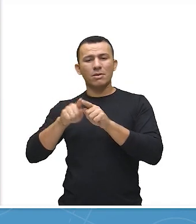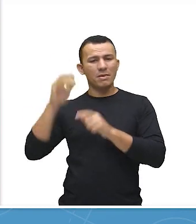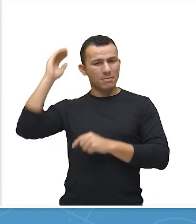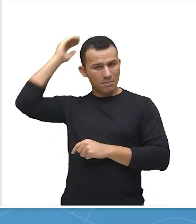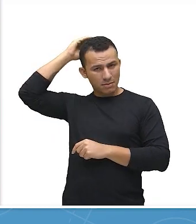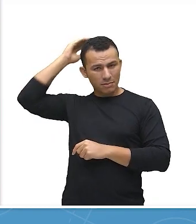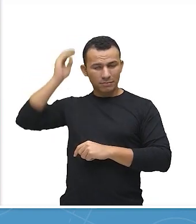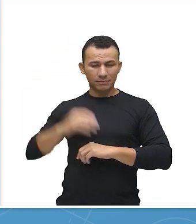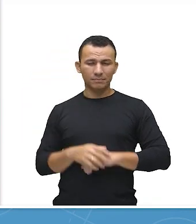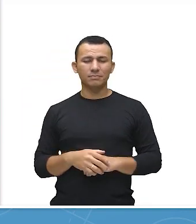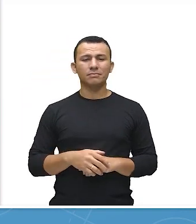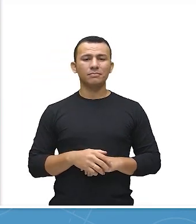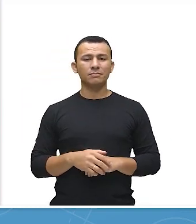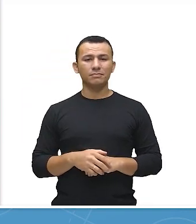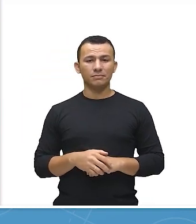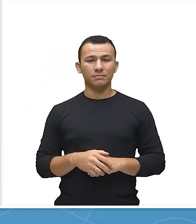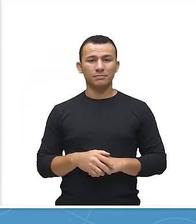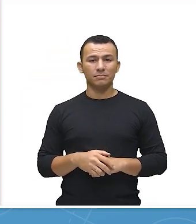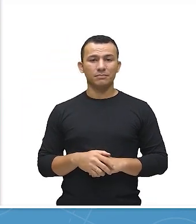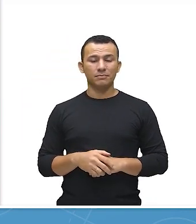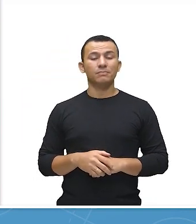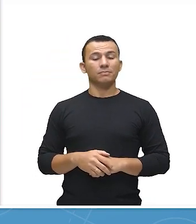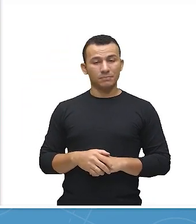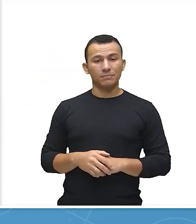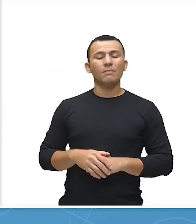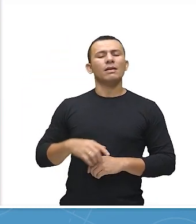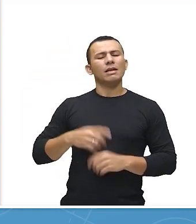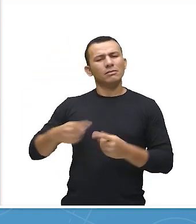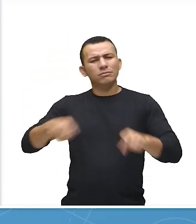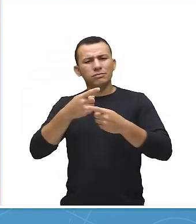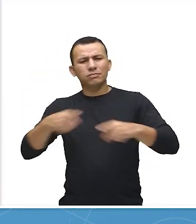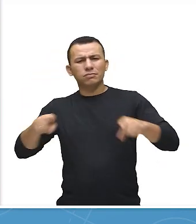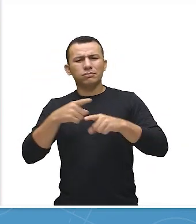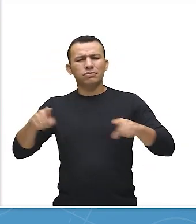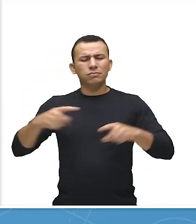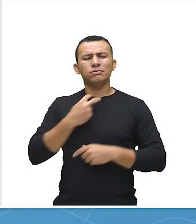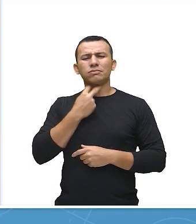acompanhando vocês durante a correção do nosso Exercitando de Arte.